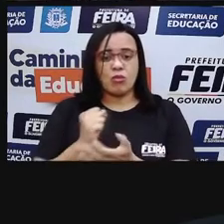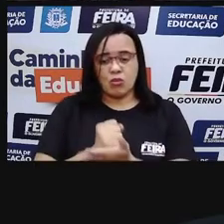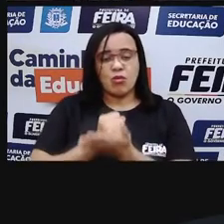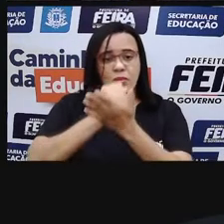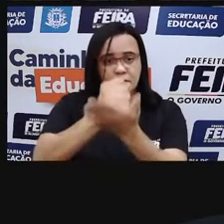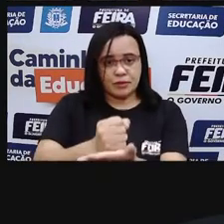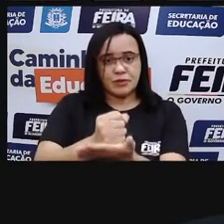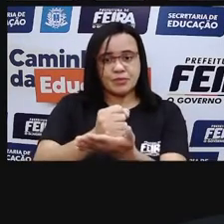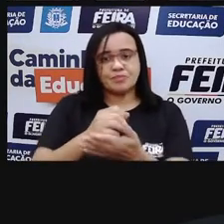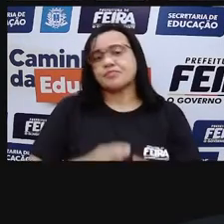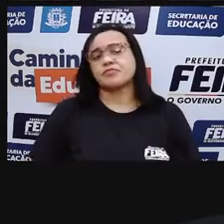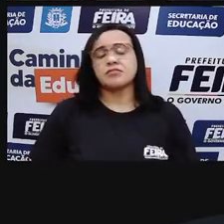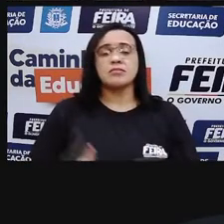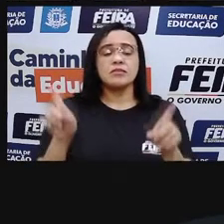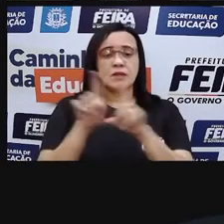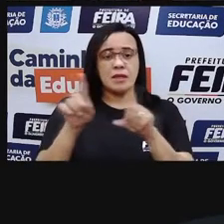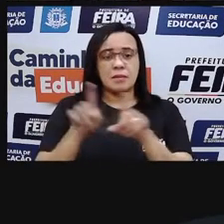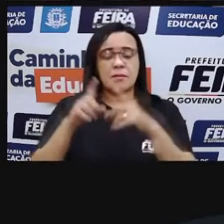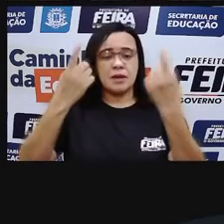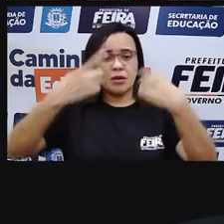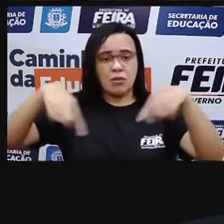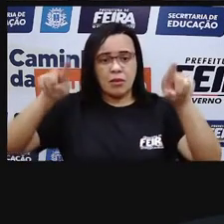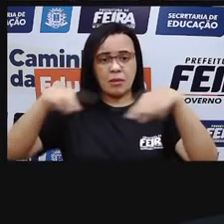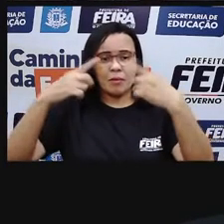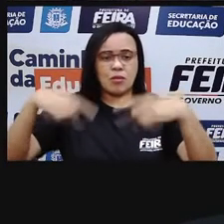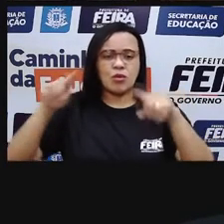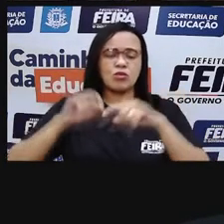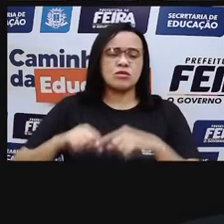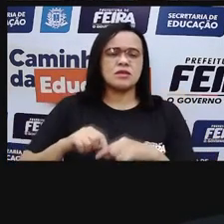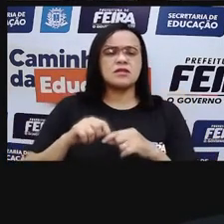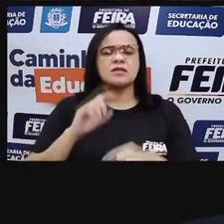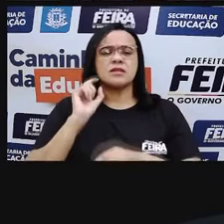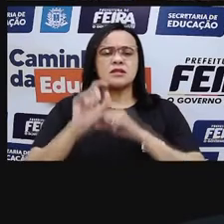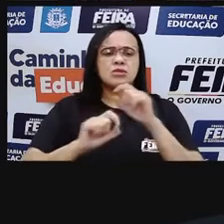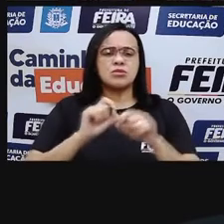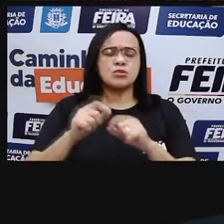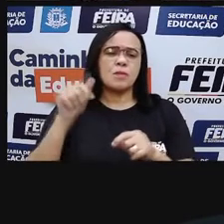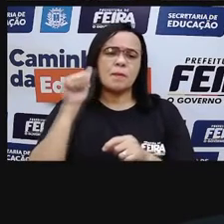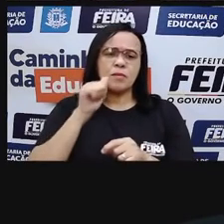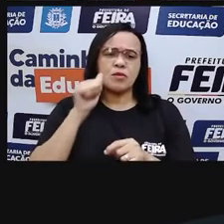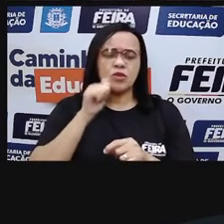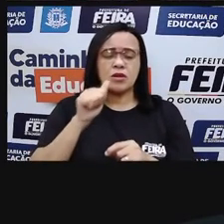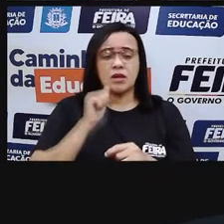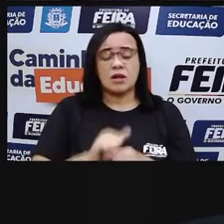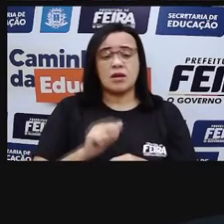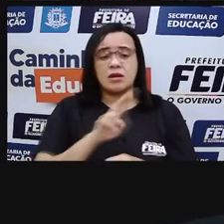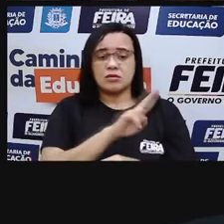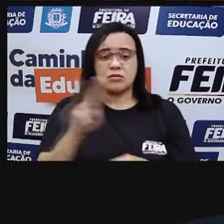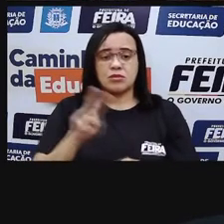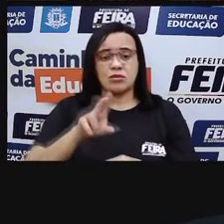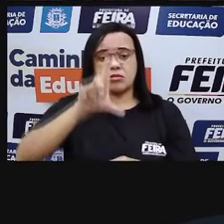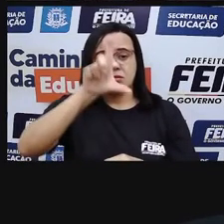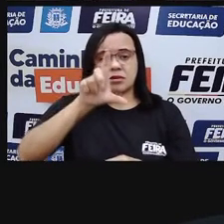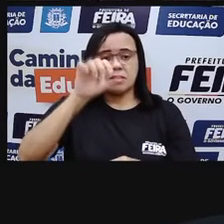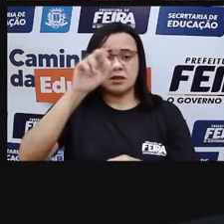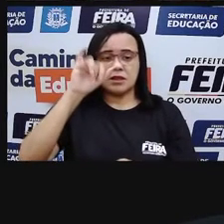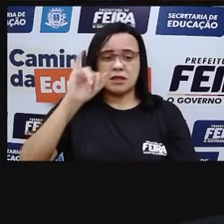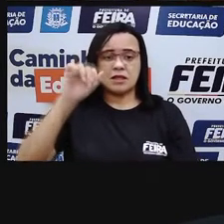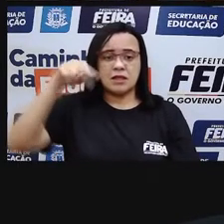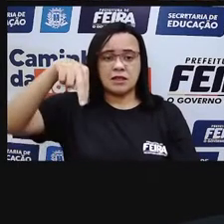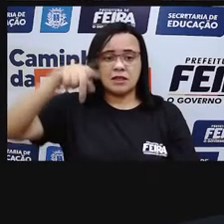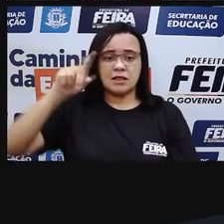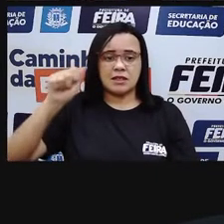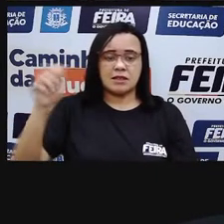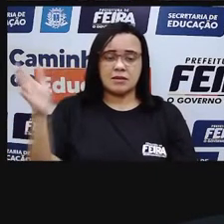Trago então uma música de Linda Batista para a gente começar, né, a contextualizar o nosso estudo sobre os medicamentos,